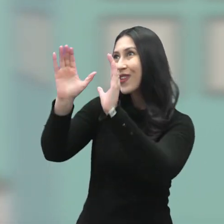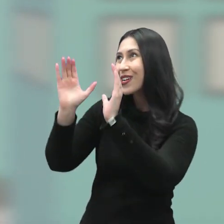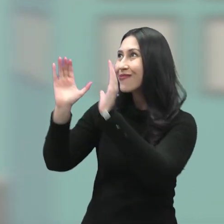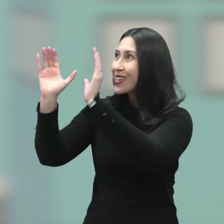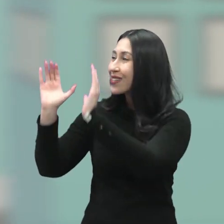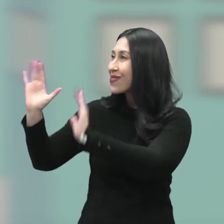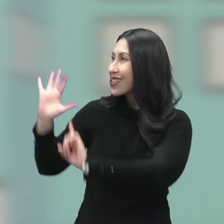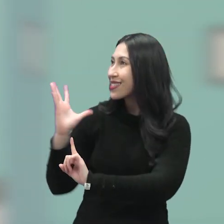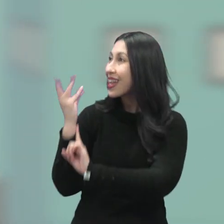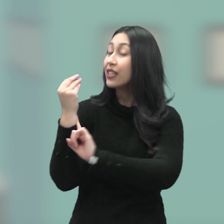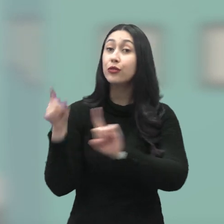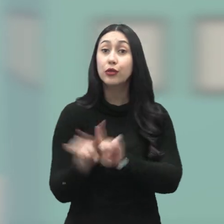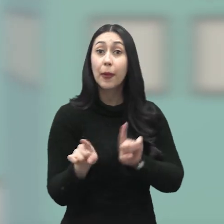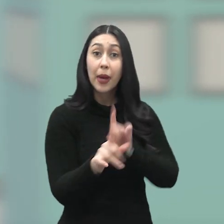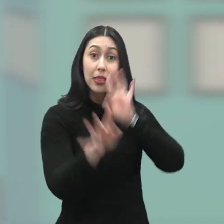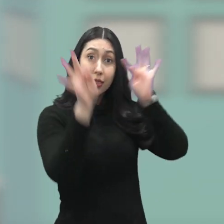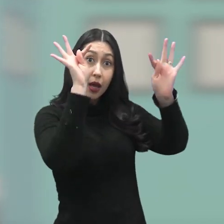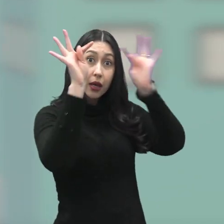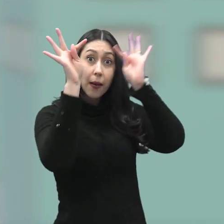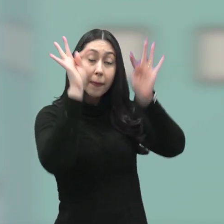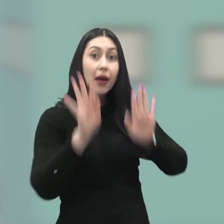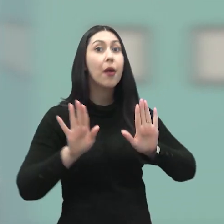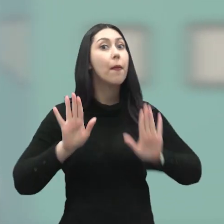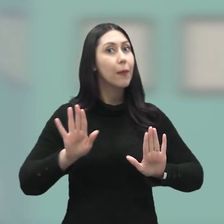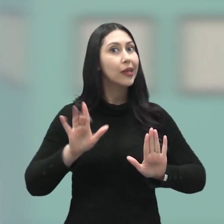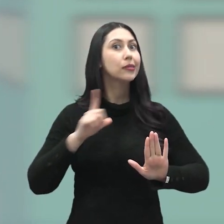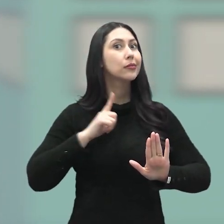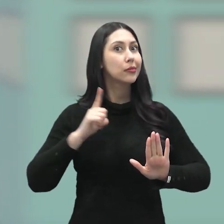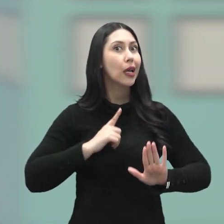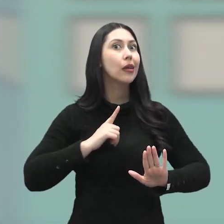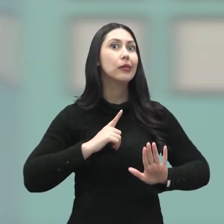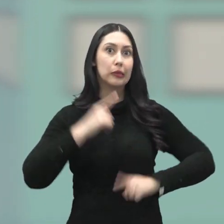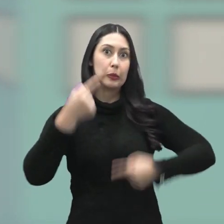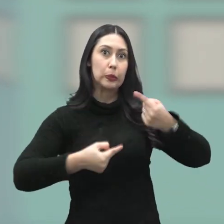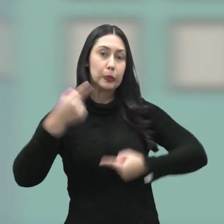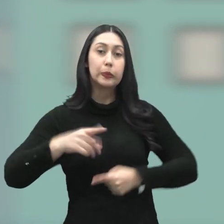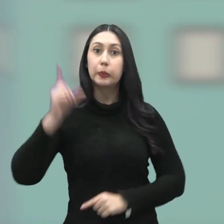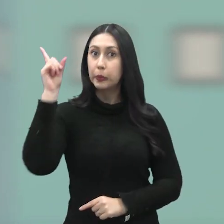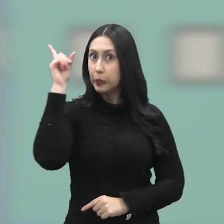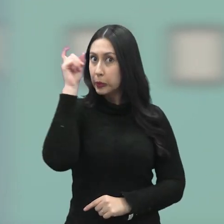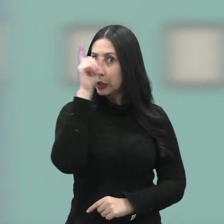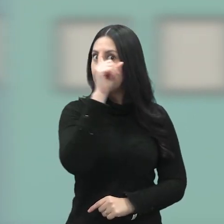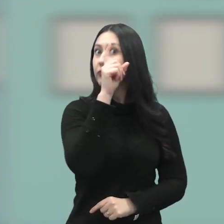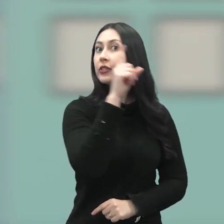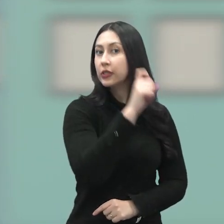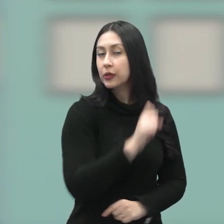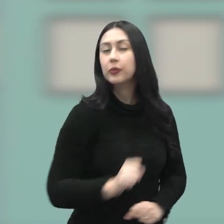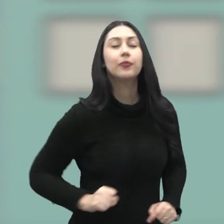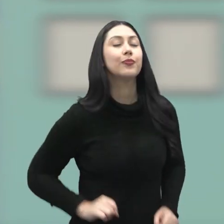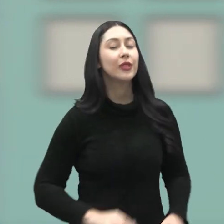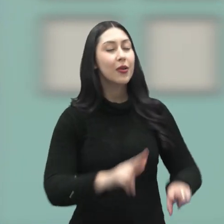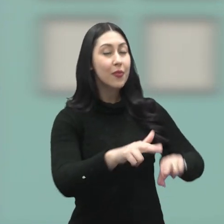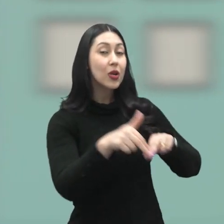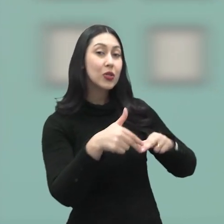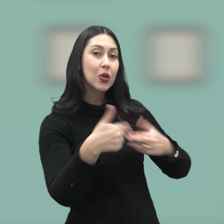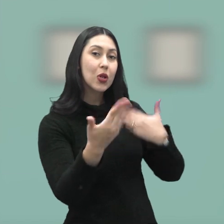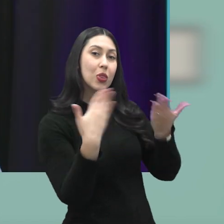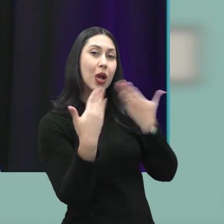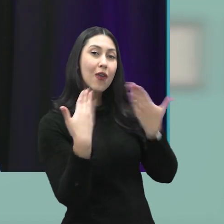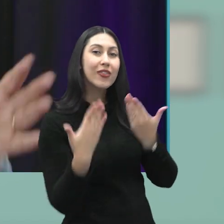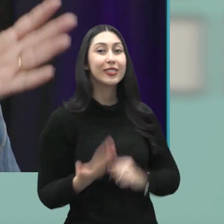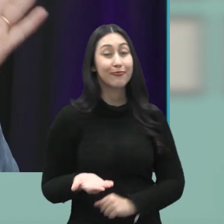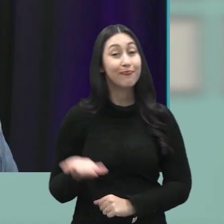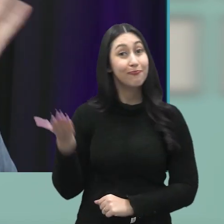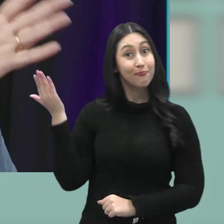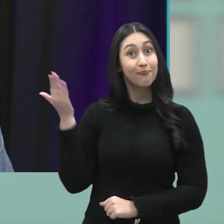artística até o uso terapêutico e as polêmicas envolvendo legislações recentes. Para isso, o nosso papo vai ser com